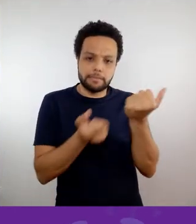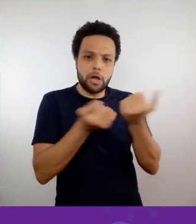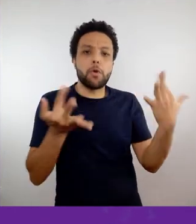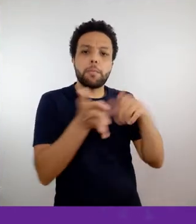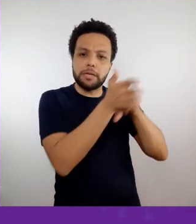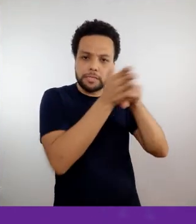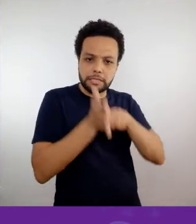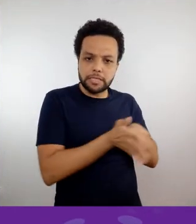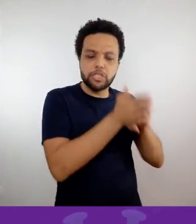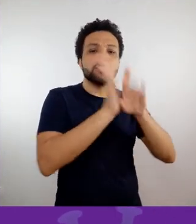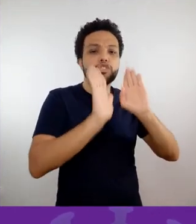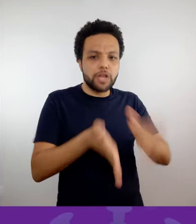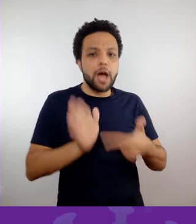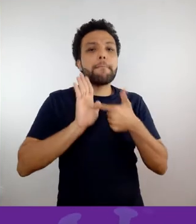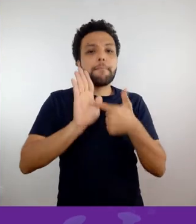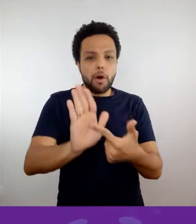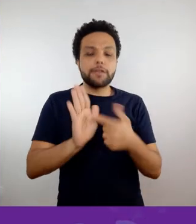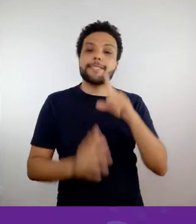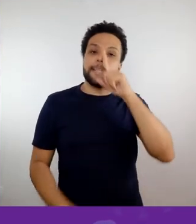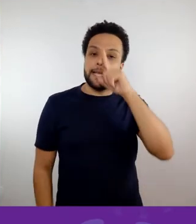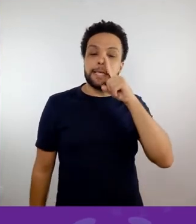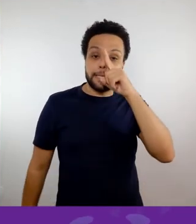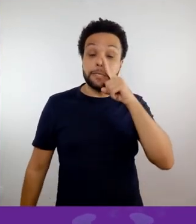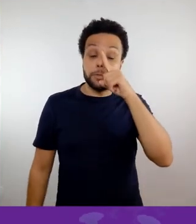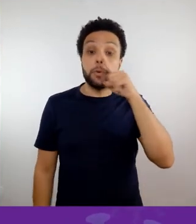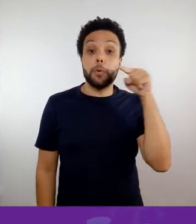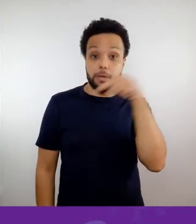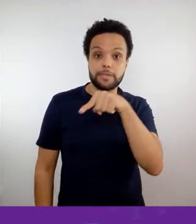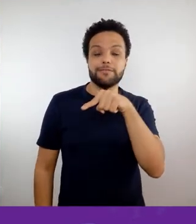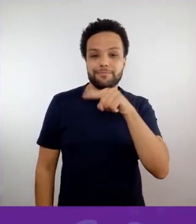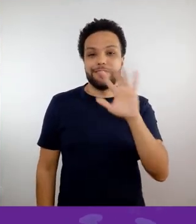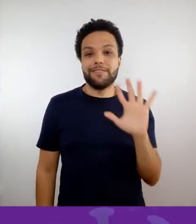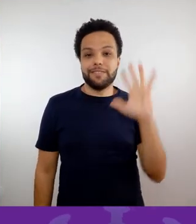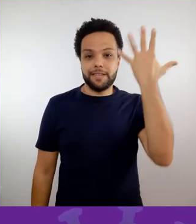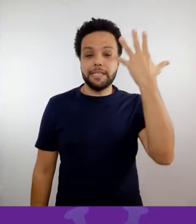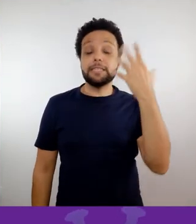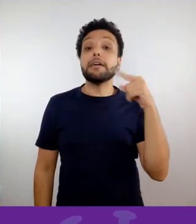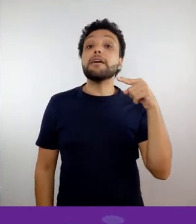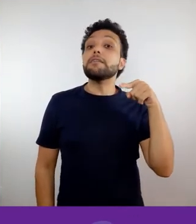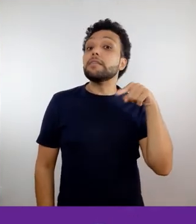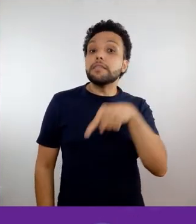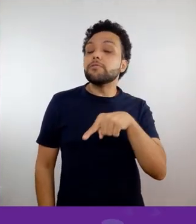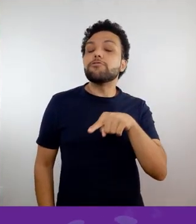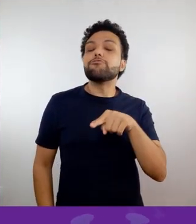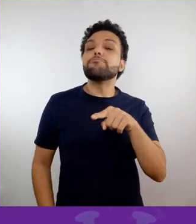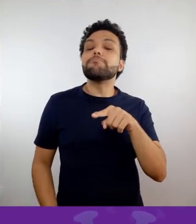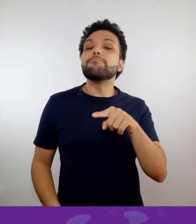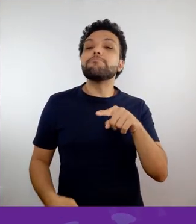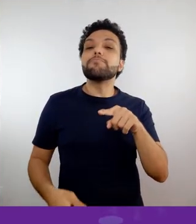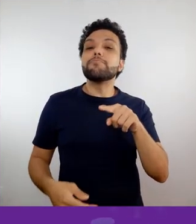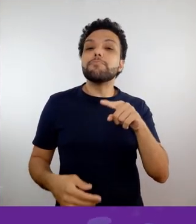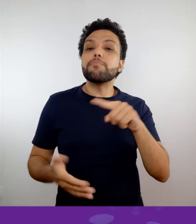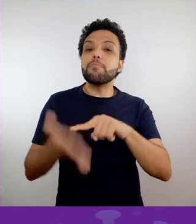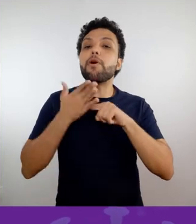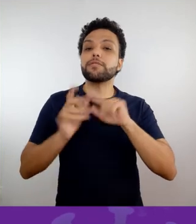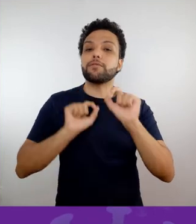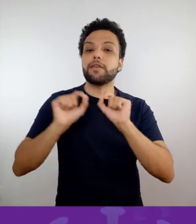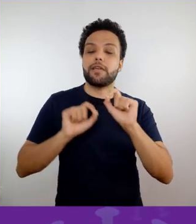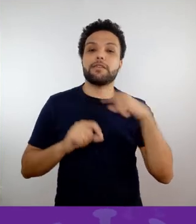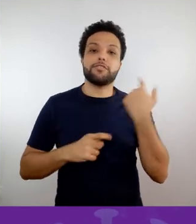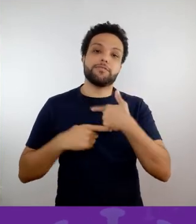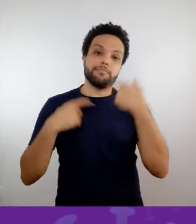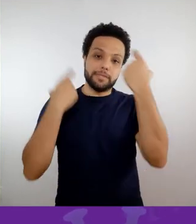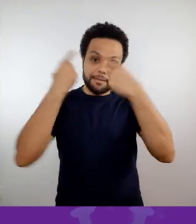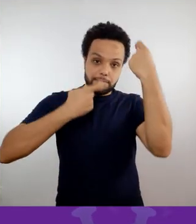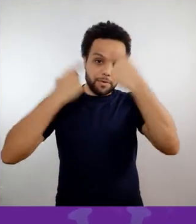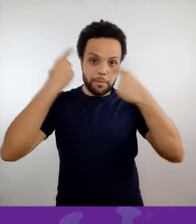robusto e absoluta não mas vários estudos vêm mostrando nessa mesma direção de modo que isso traz uma preocupação a